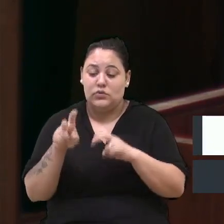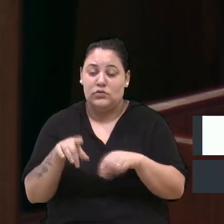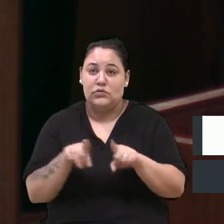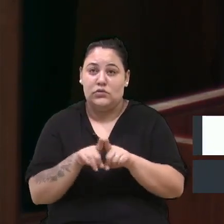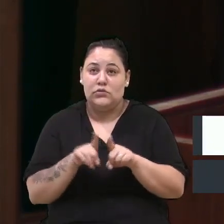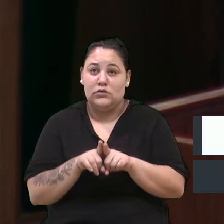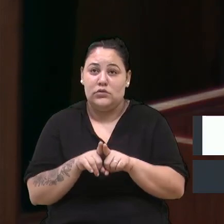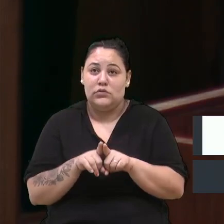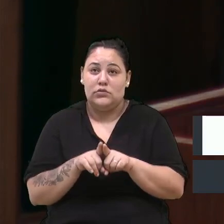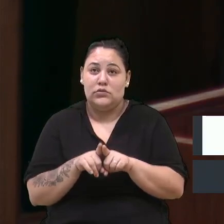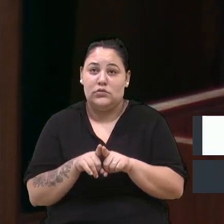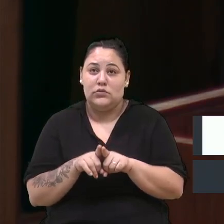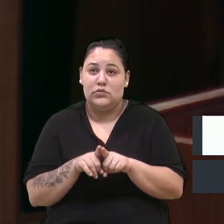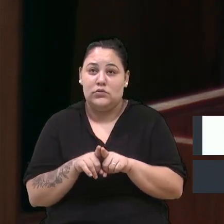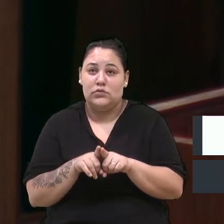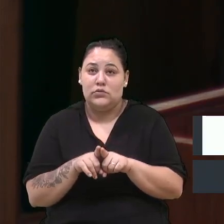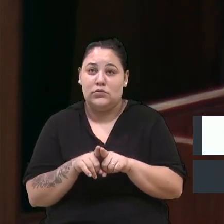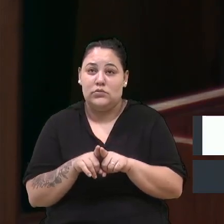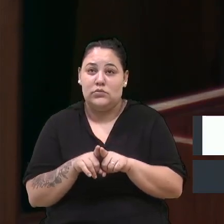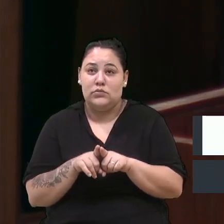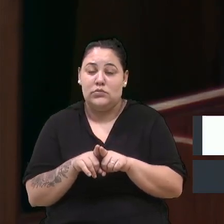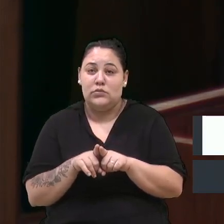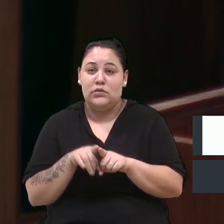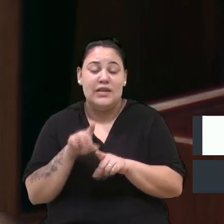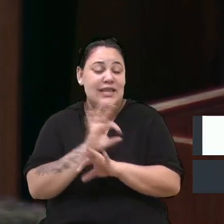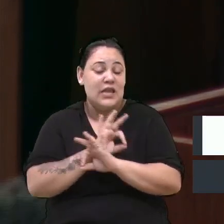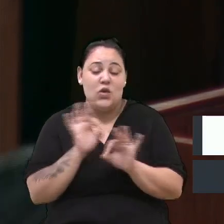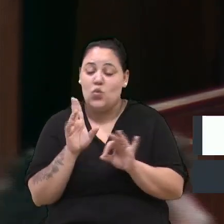nenhum parlamentar nunca enviou